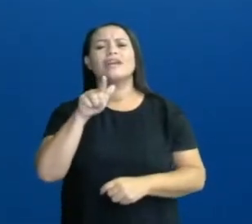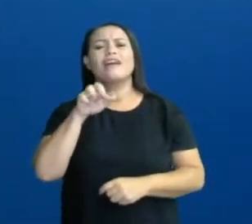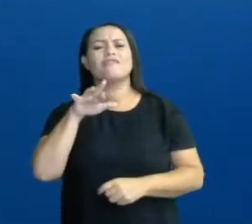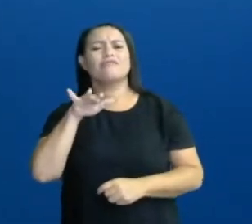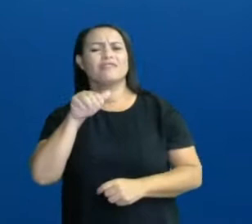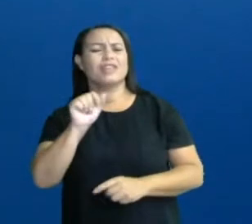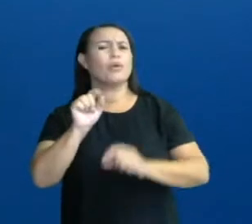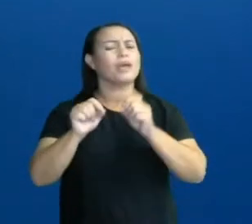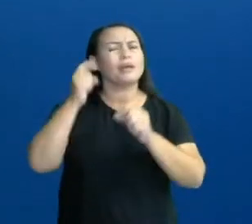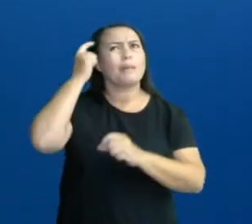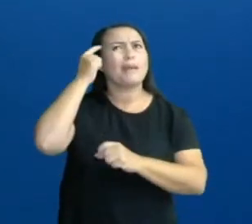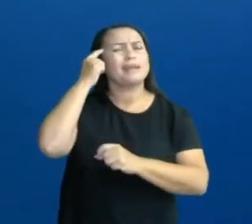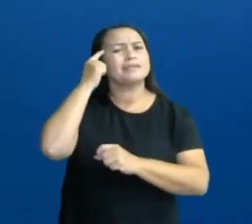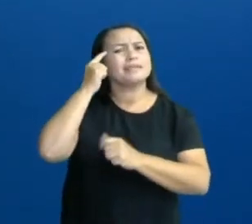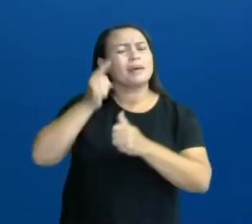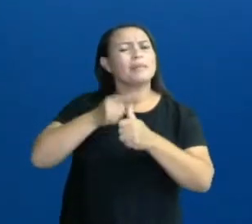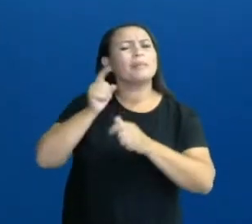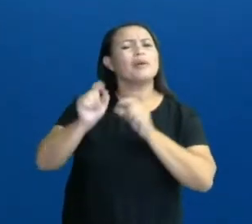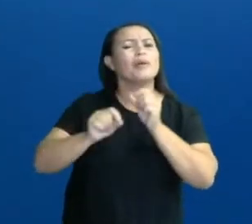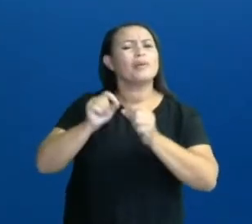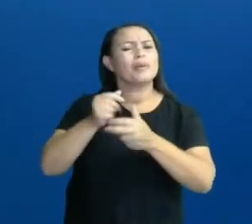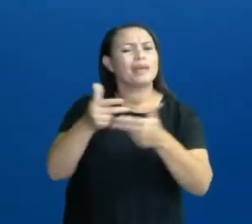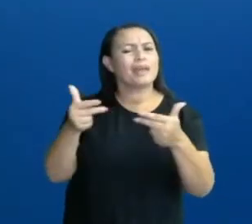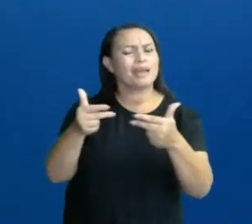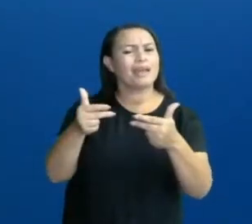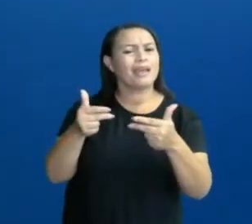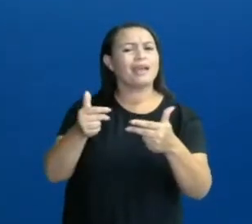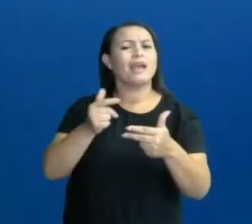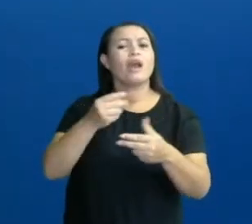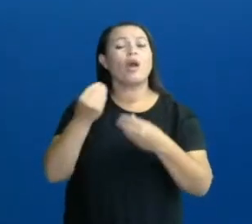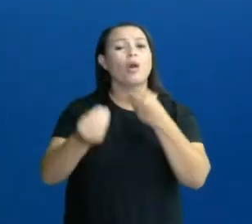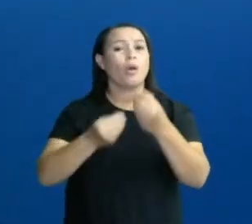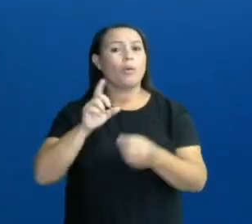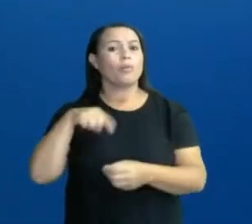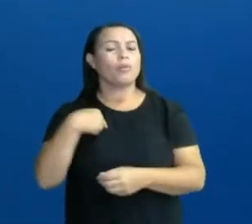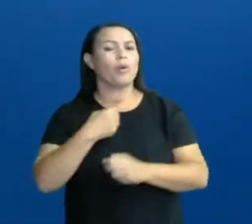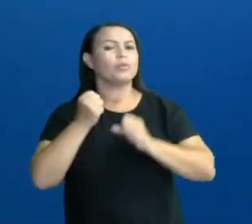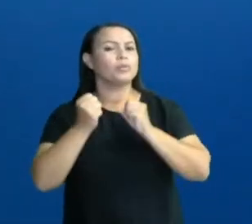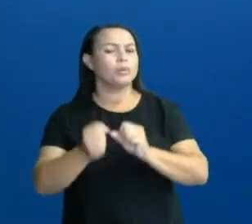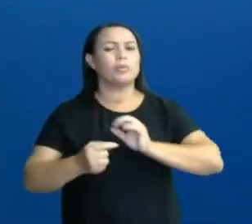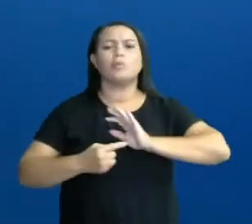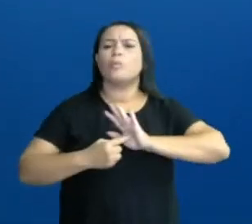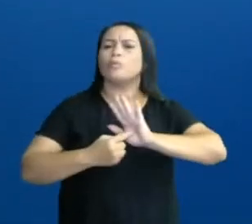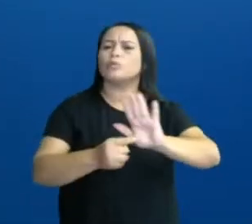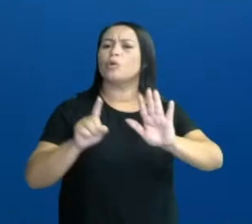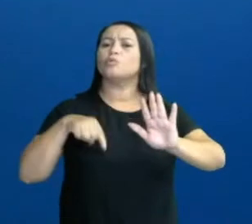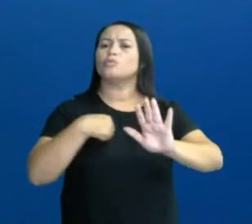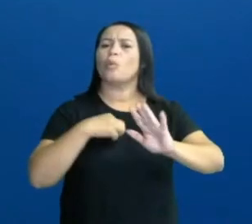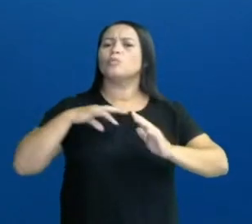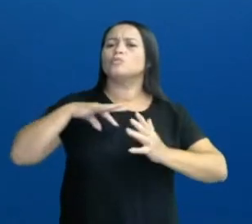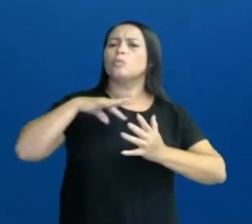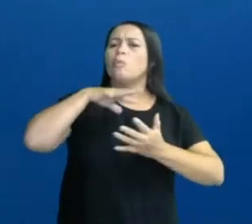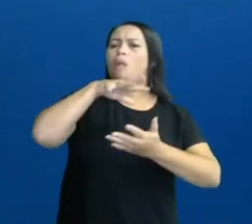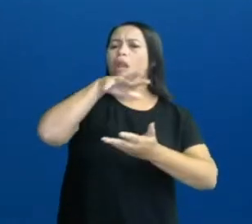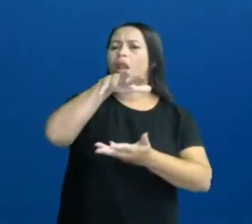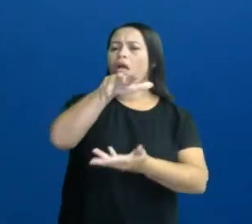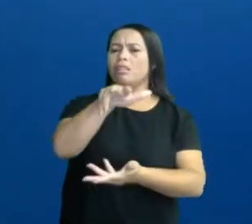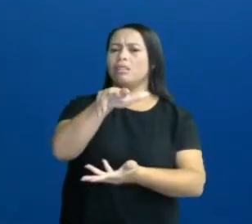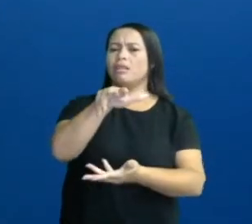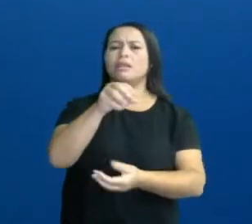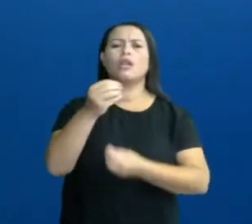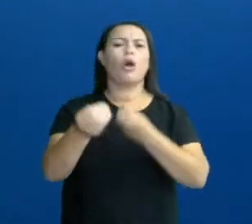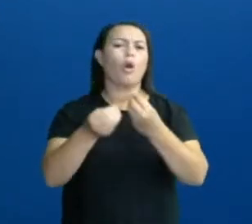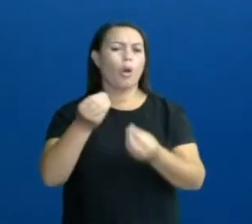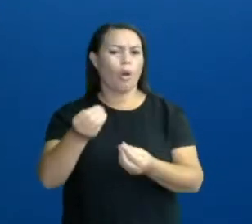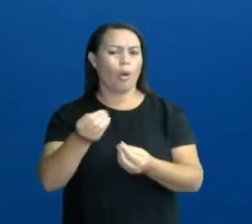pensar primeiramente em uma coisa, tá? Em como a gente pode representar o nosso planeta. E essa é a